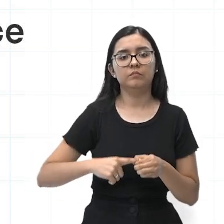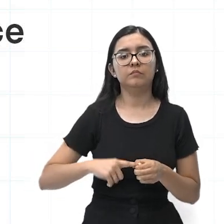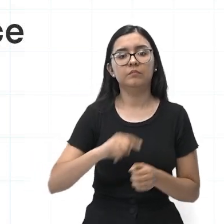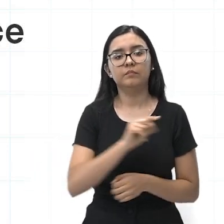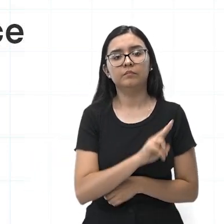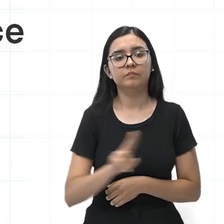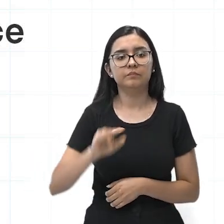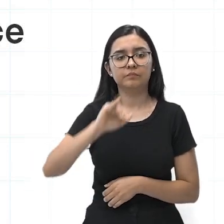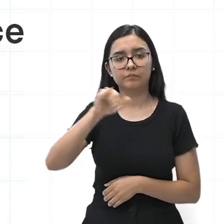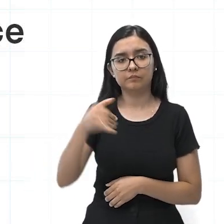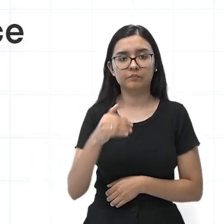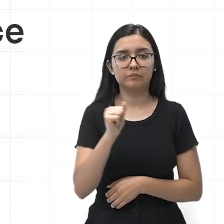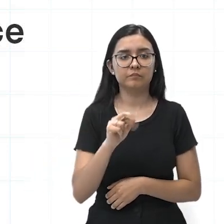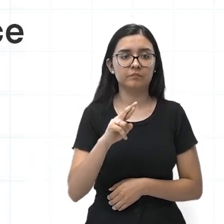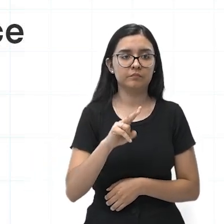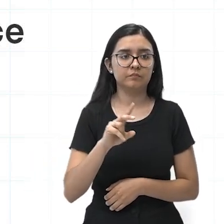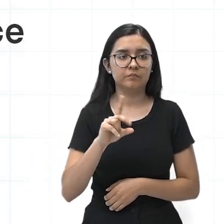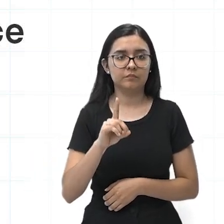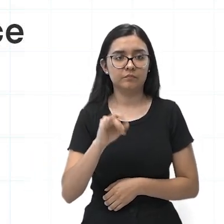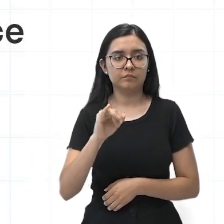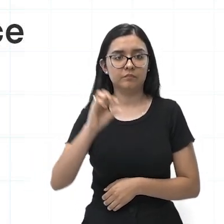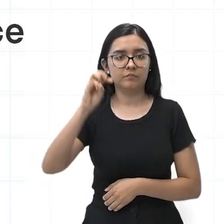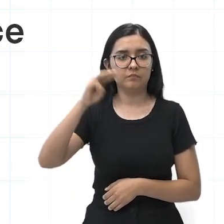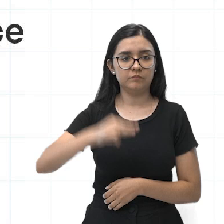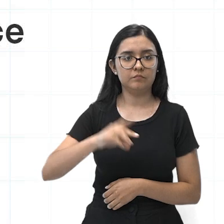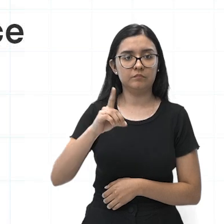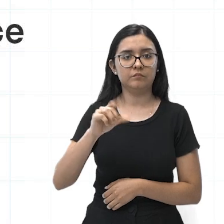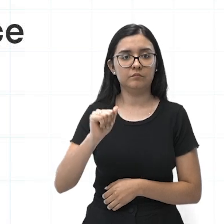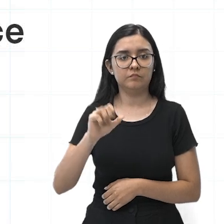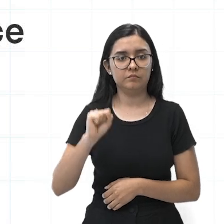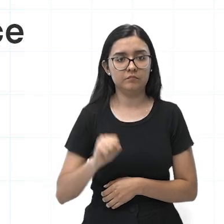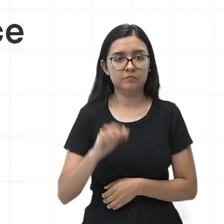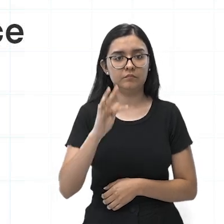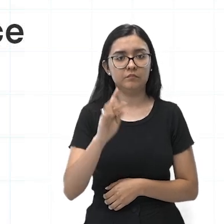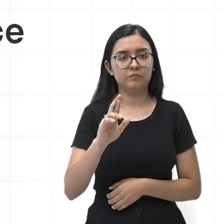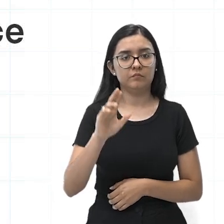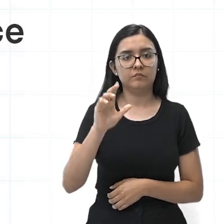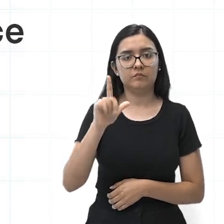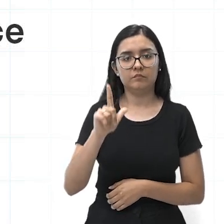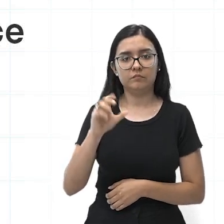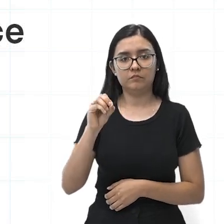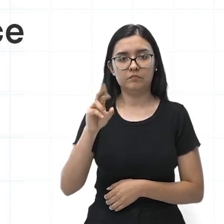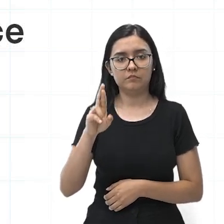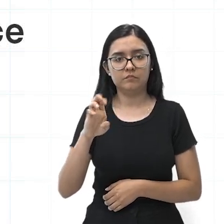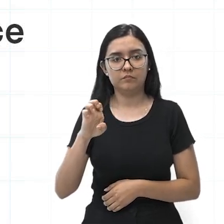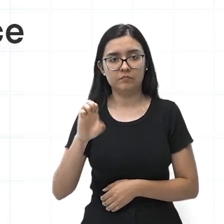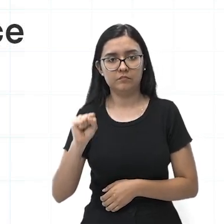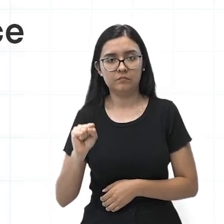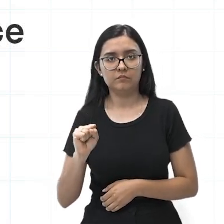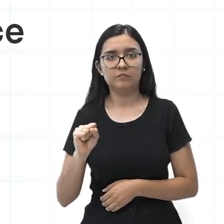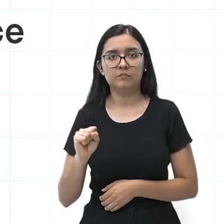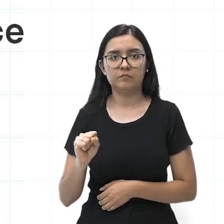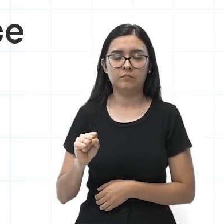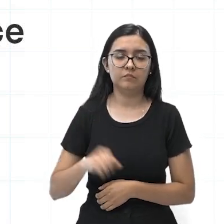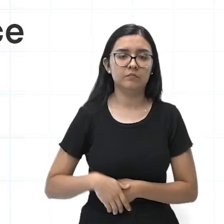tá? Is a friendly, o verbo to be aqui conjugado, tá?